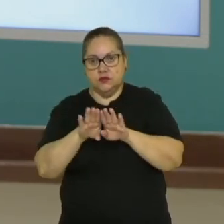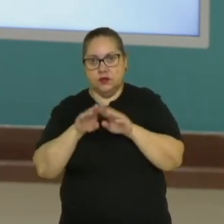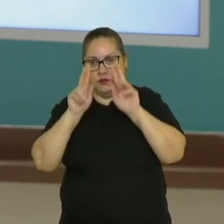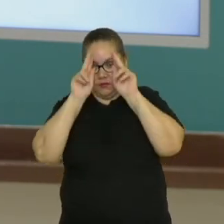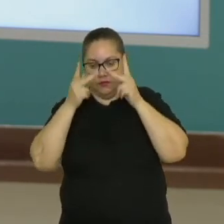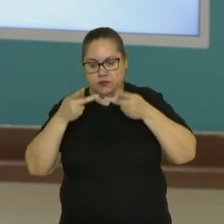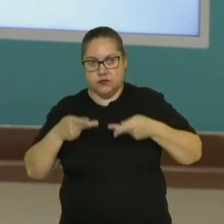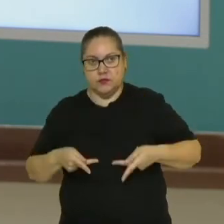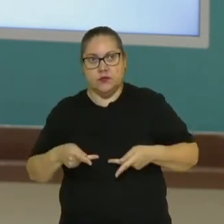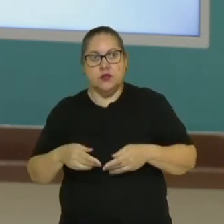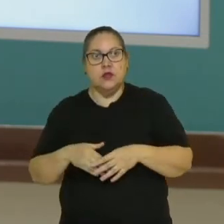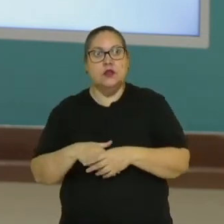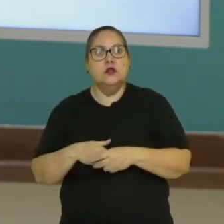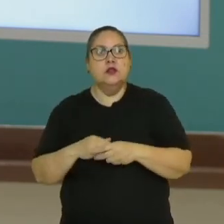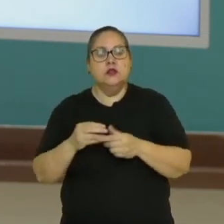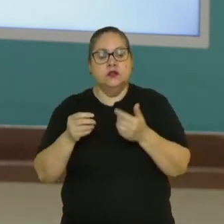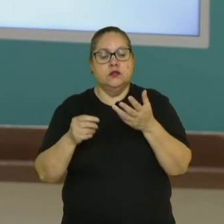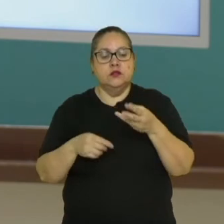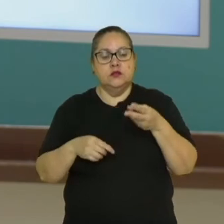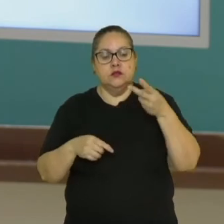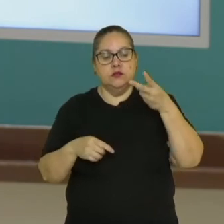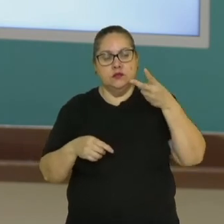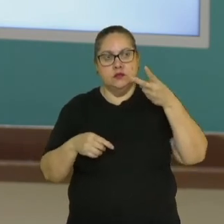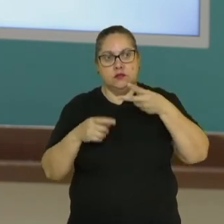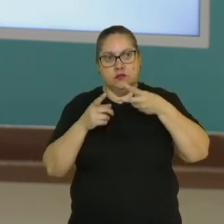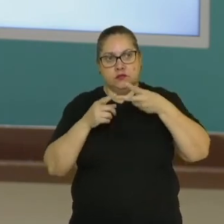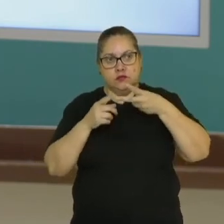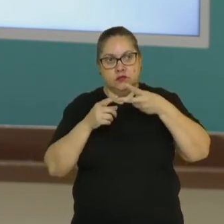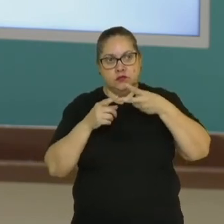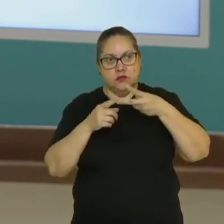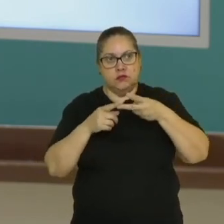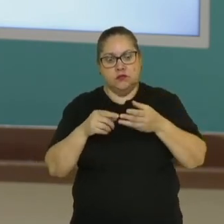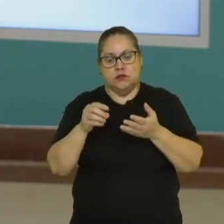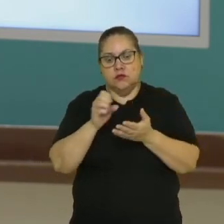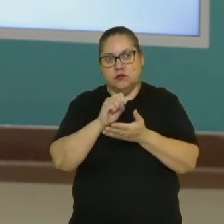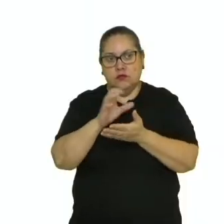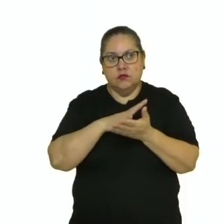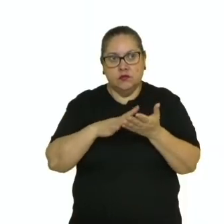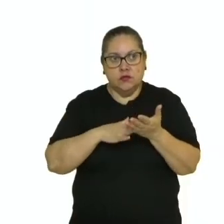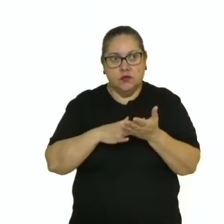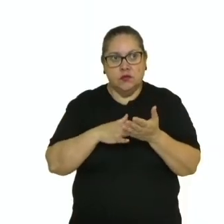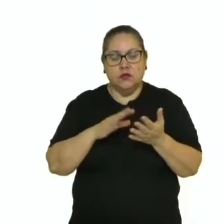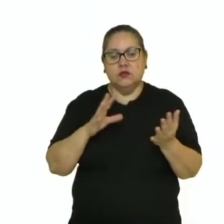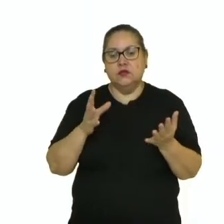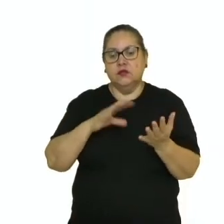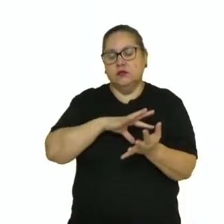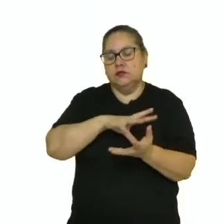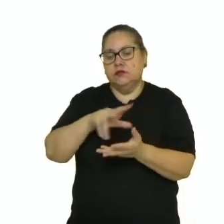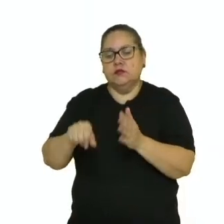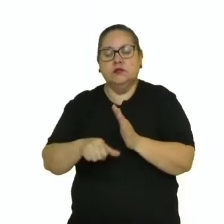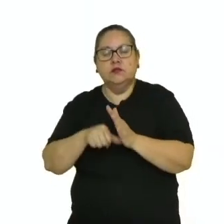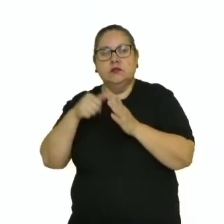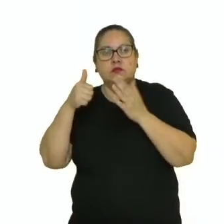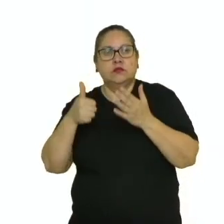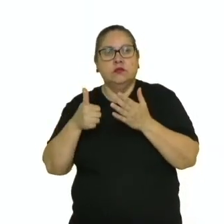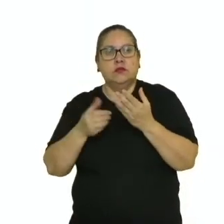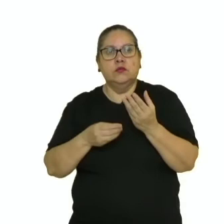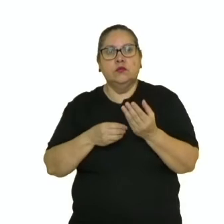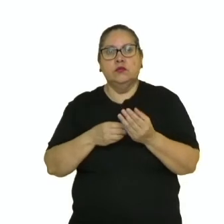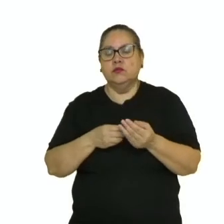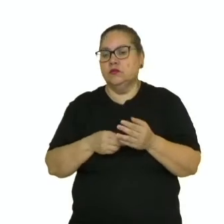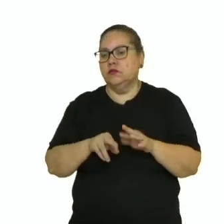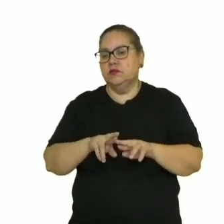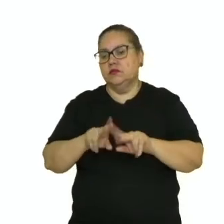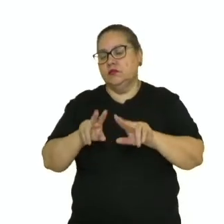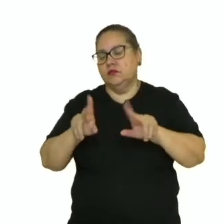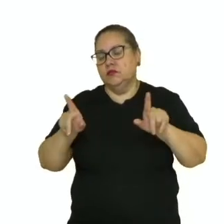humanos. E nós vamos para a nossa segunda e última atividade. A Terra primitiva era